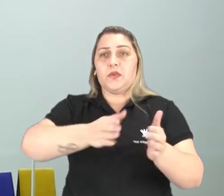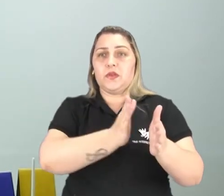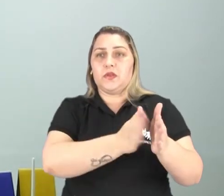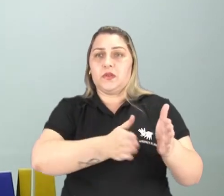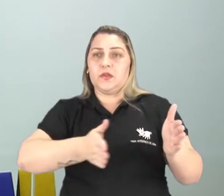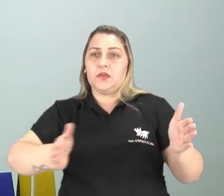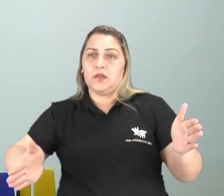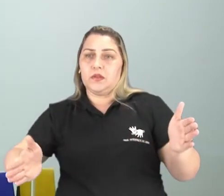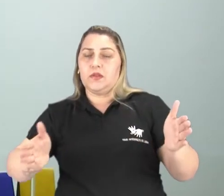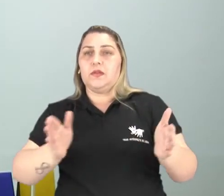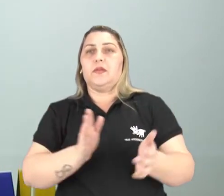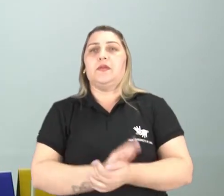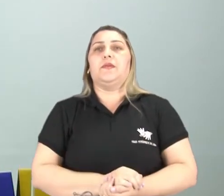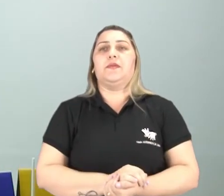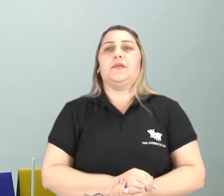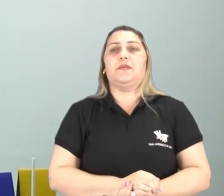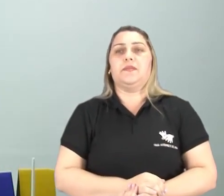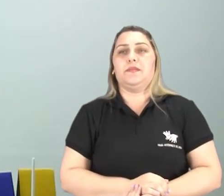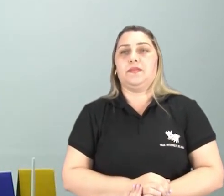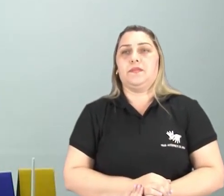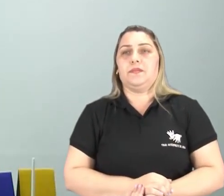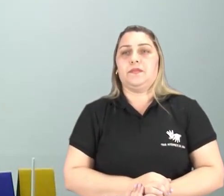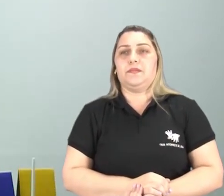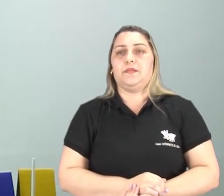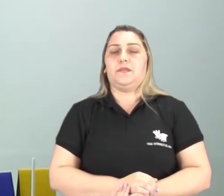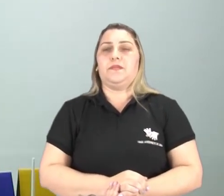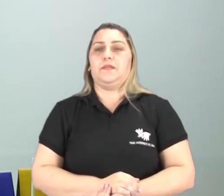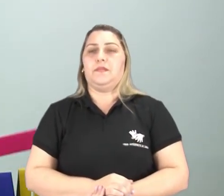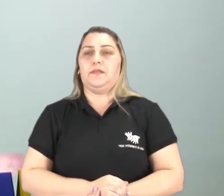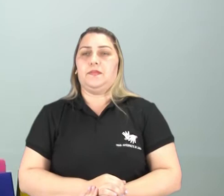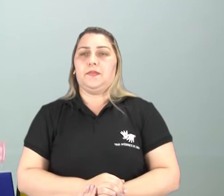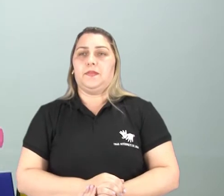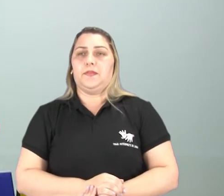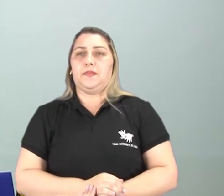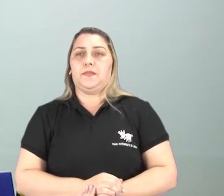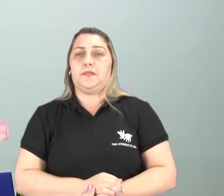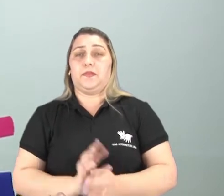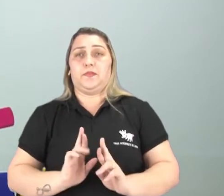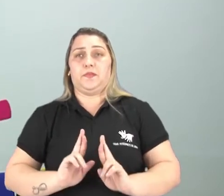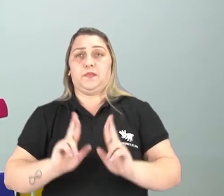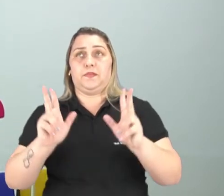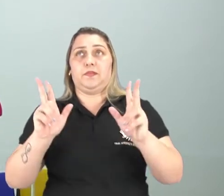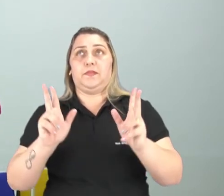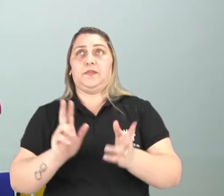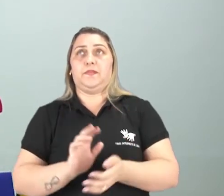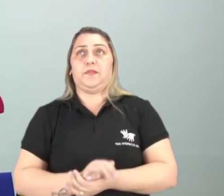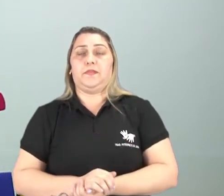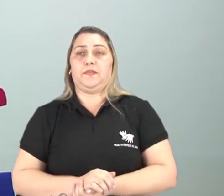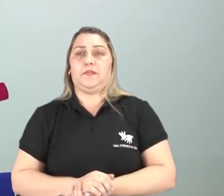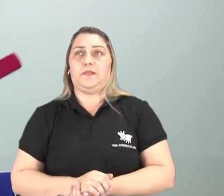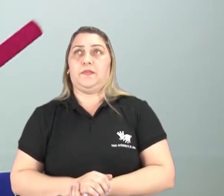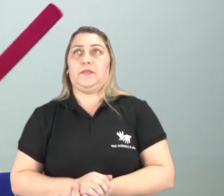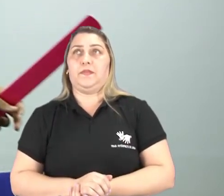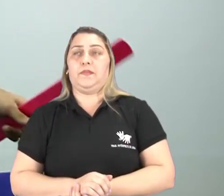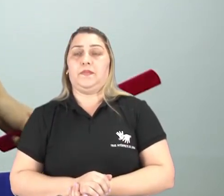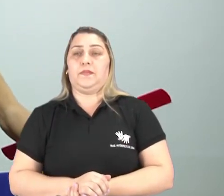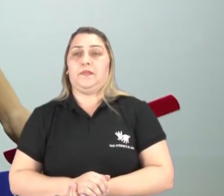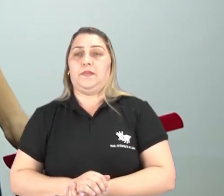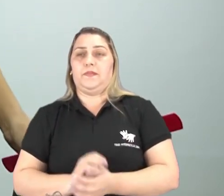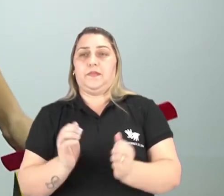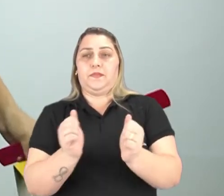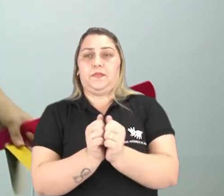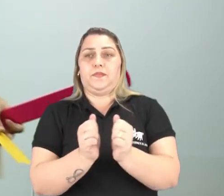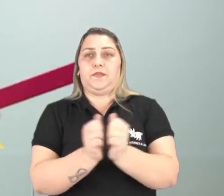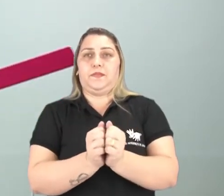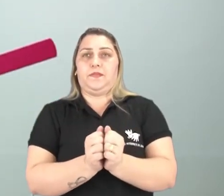a nossa sequência de cores vamos fazer uma sequência diferente vamos lá